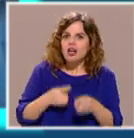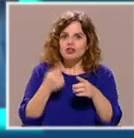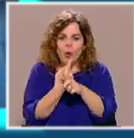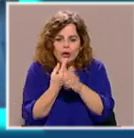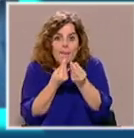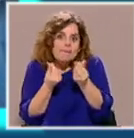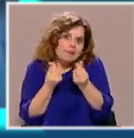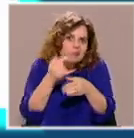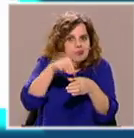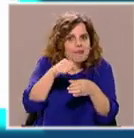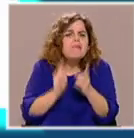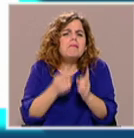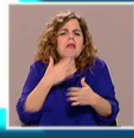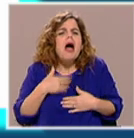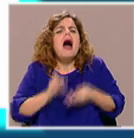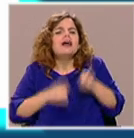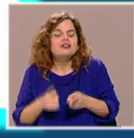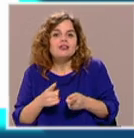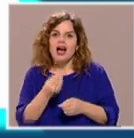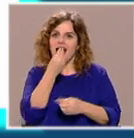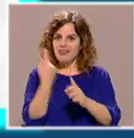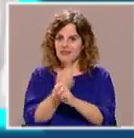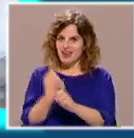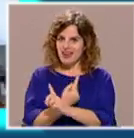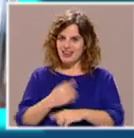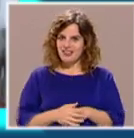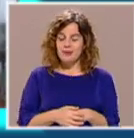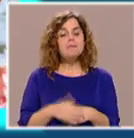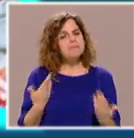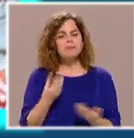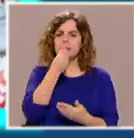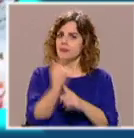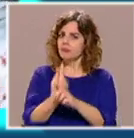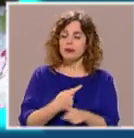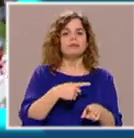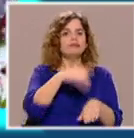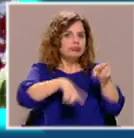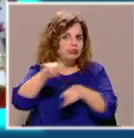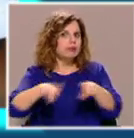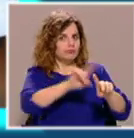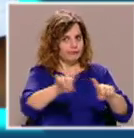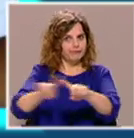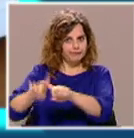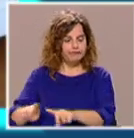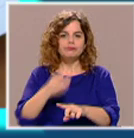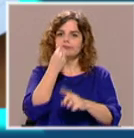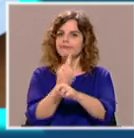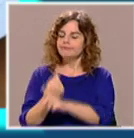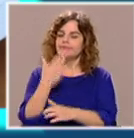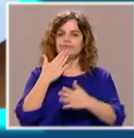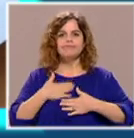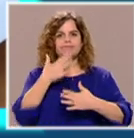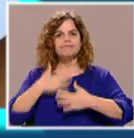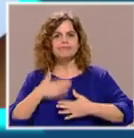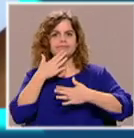materiais? São os alimentos. Como a nossa alimentação é variada, os alimentos fornecem-nos